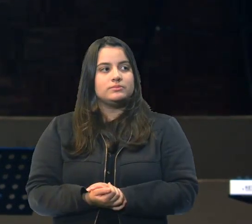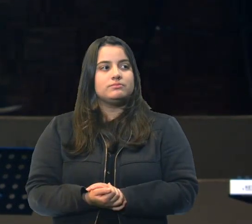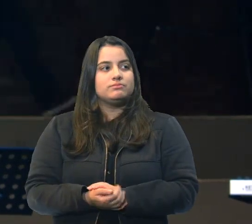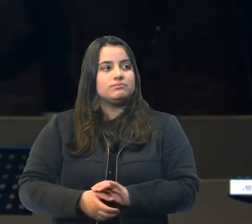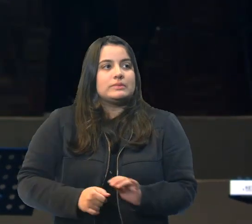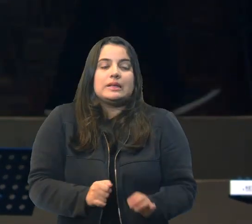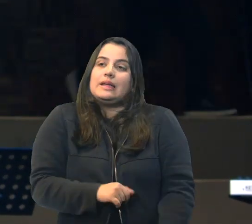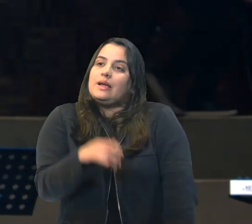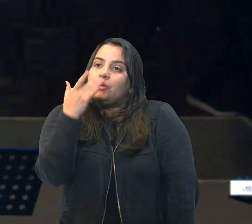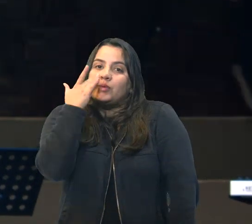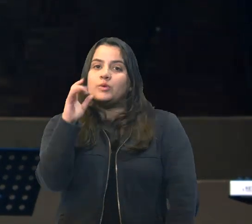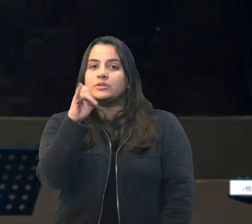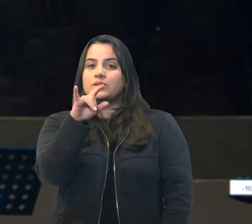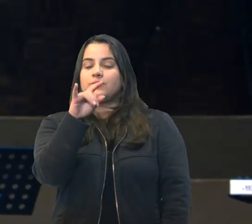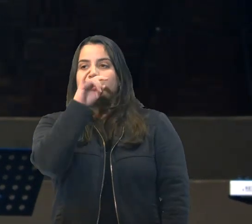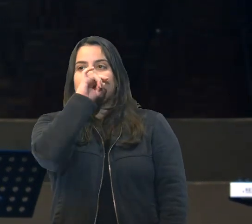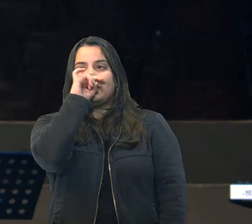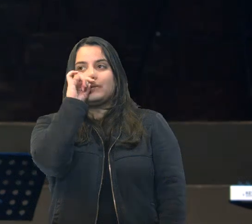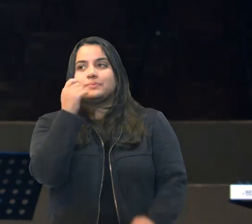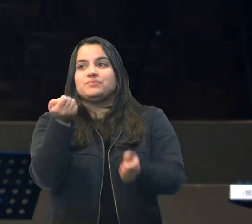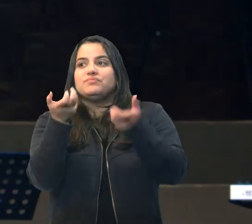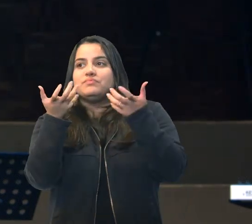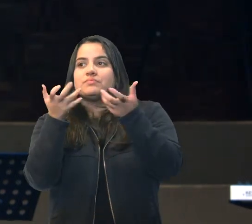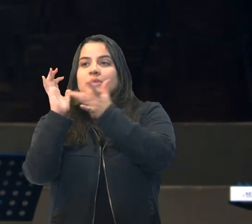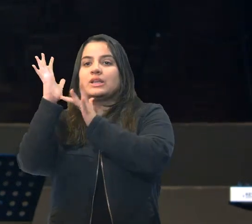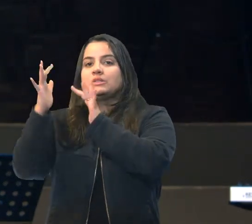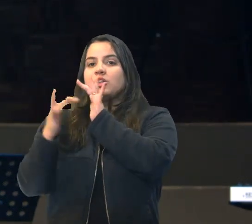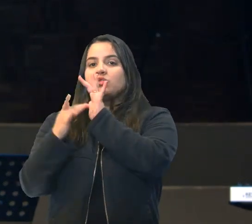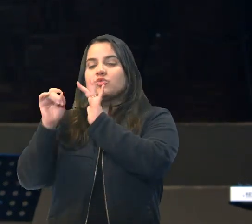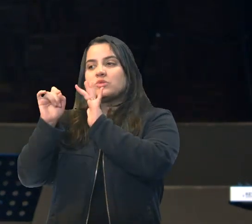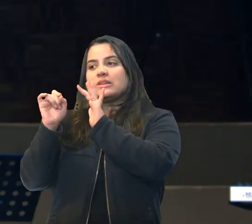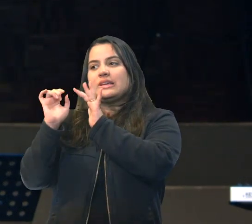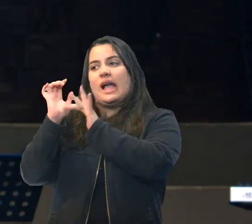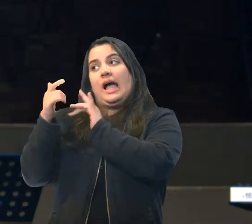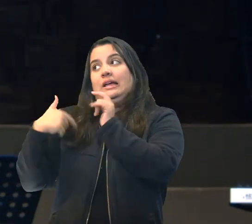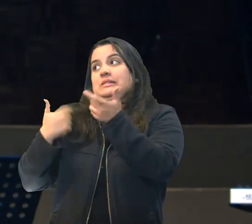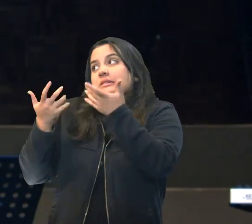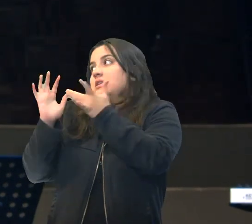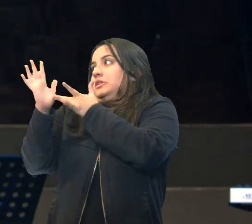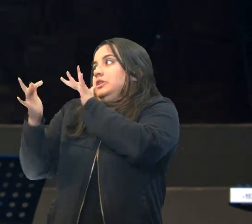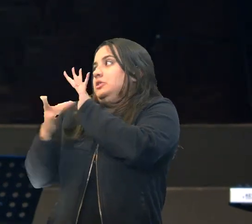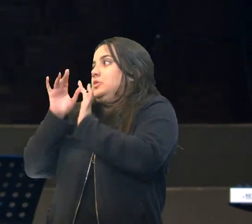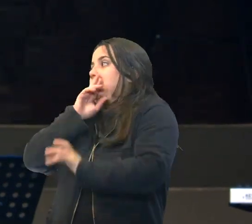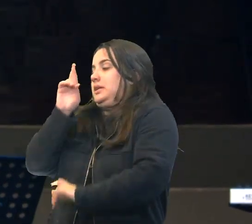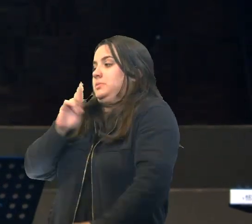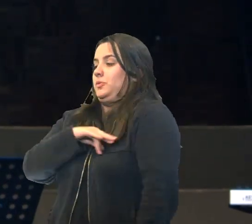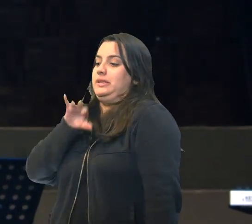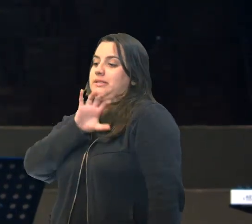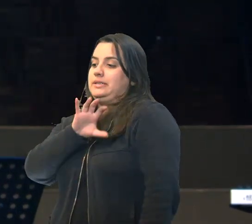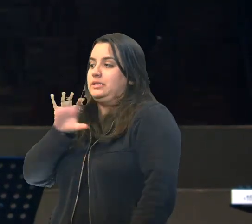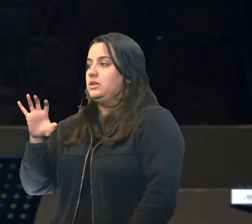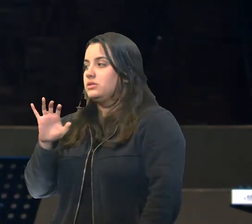Eu não sei se você está querendo colocar Jesus num papel que você quer colocar.